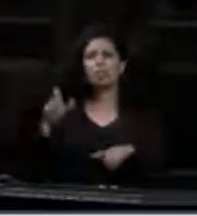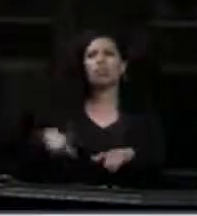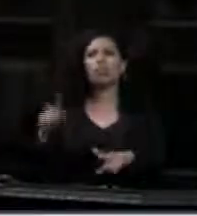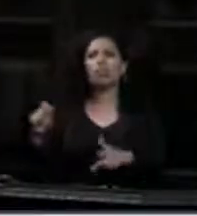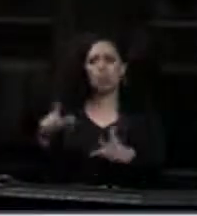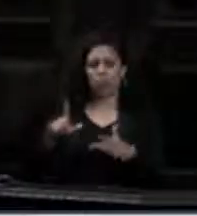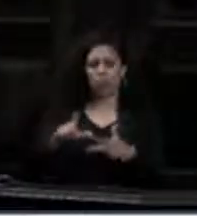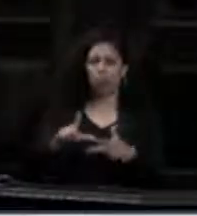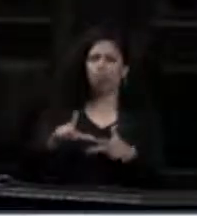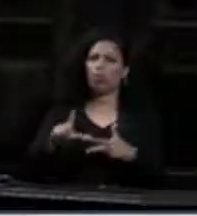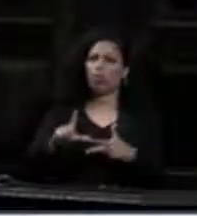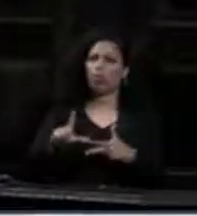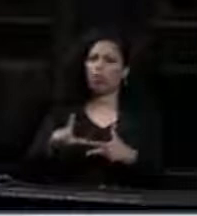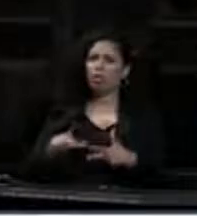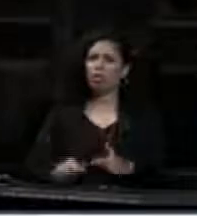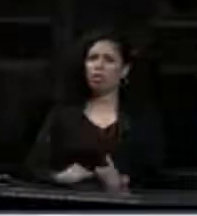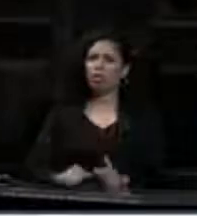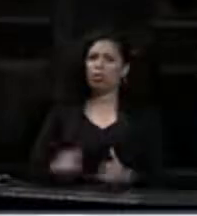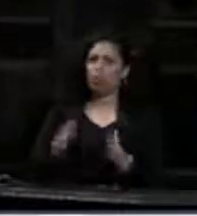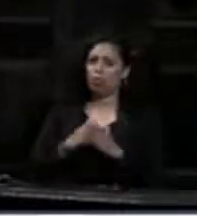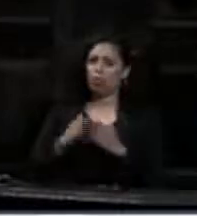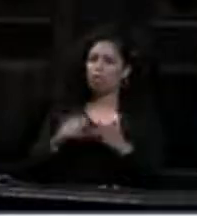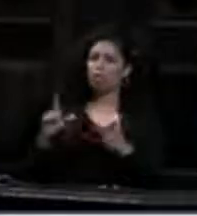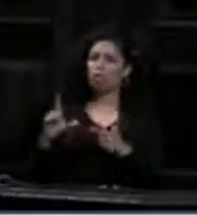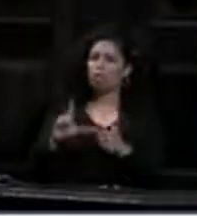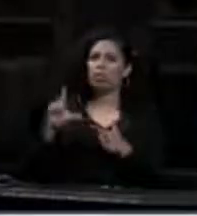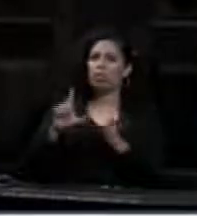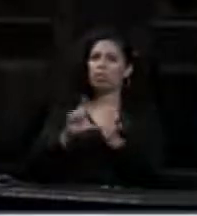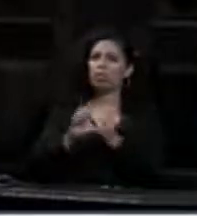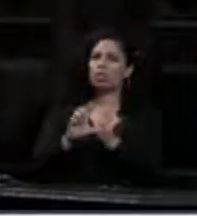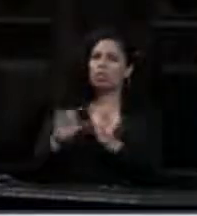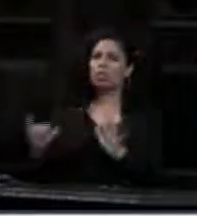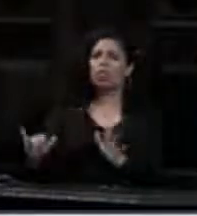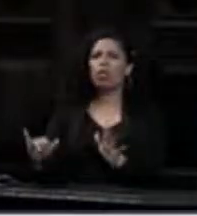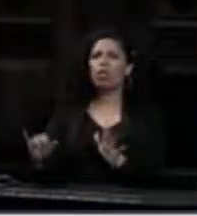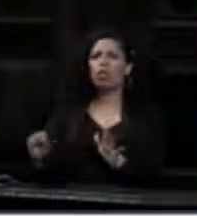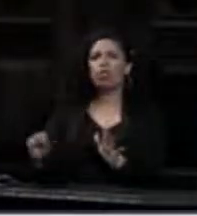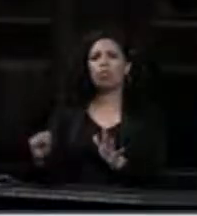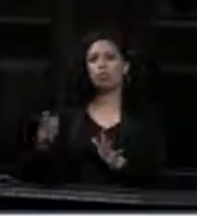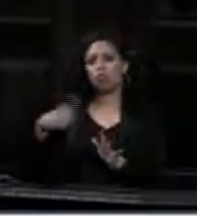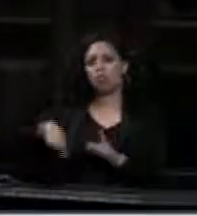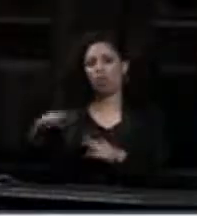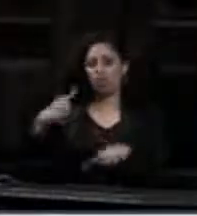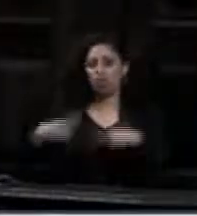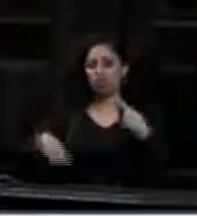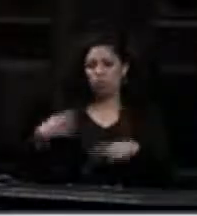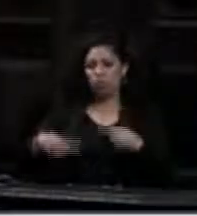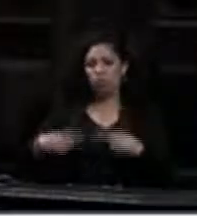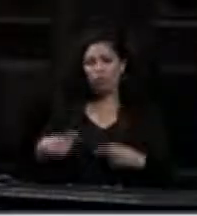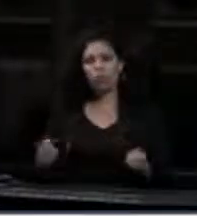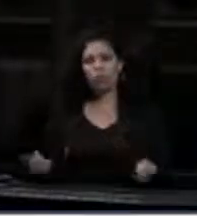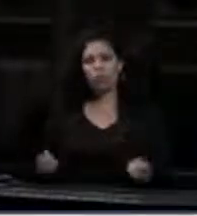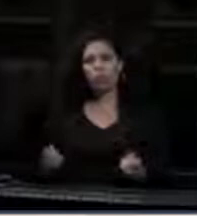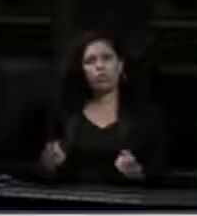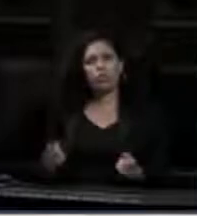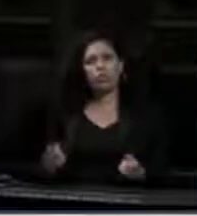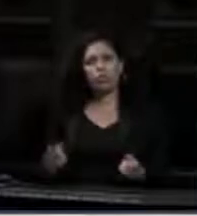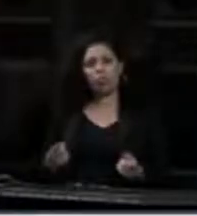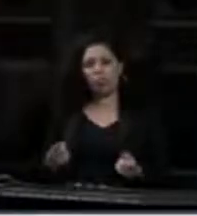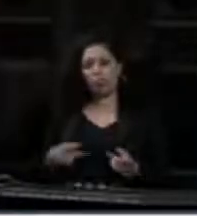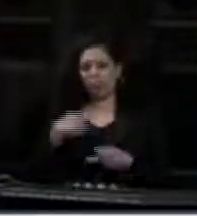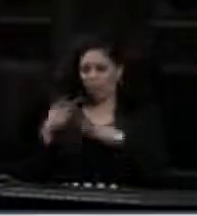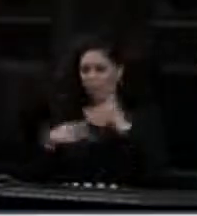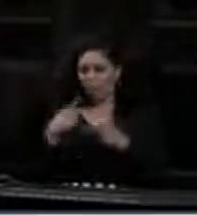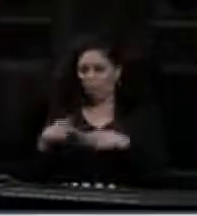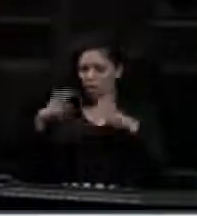estamos proibidos de discutir política nós não podemos é no palanque está pedindo